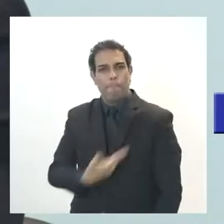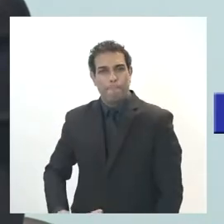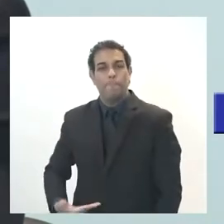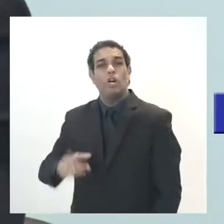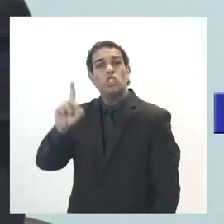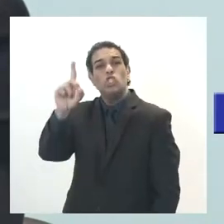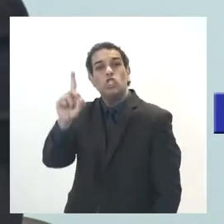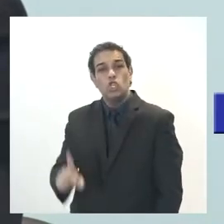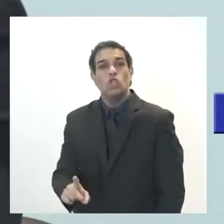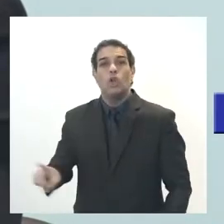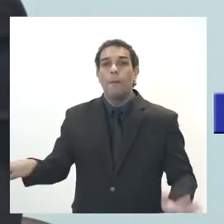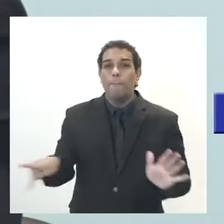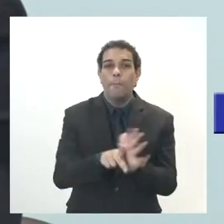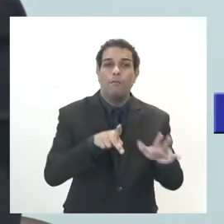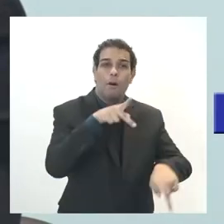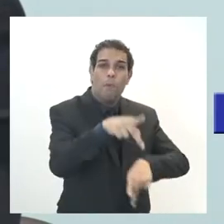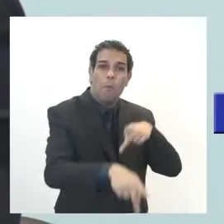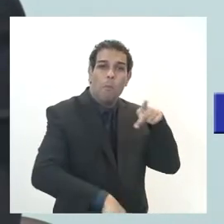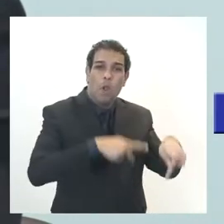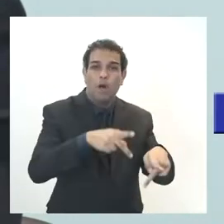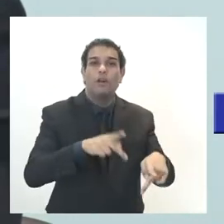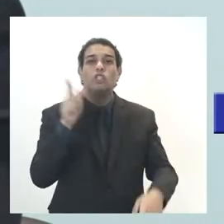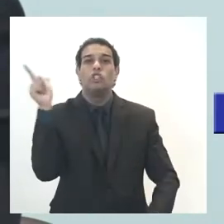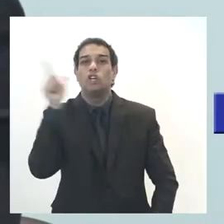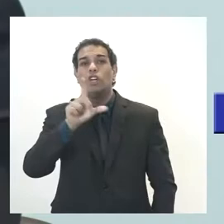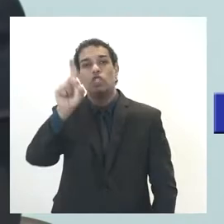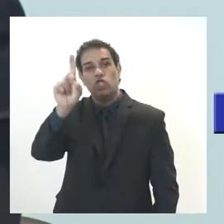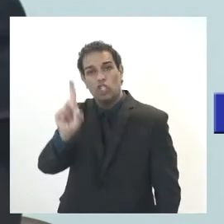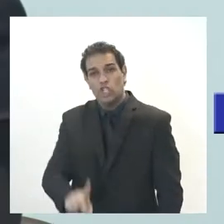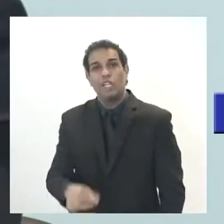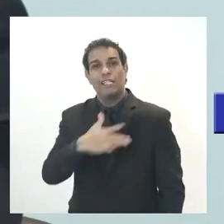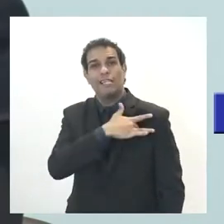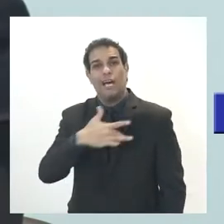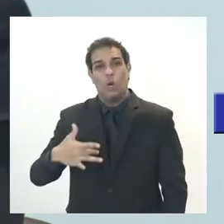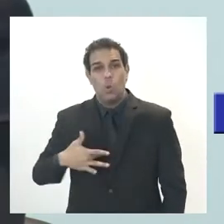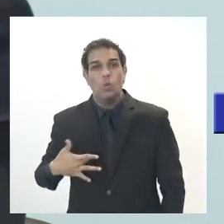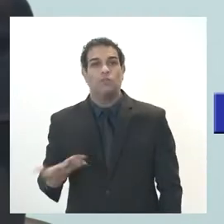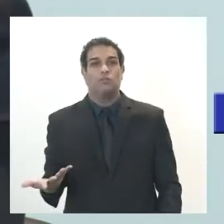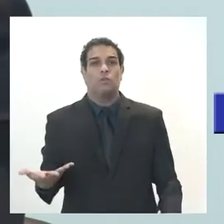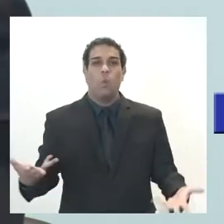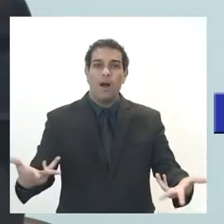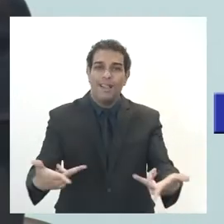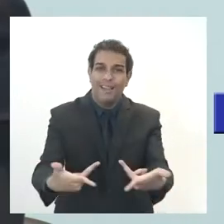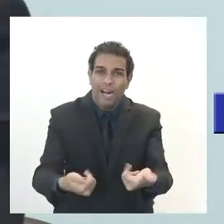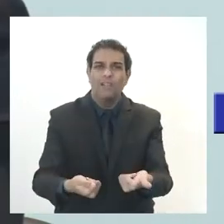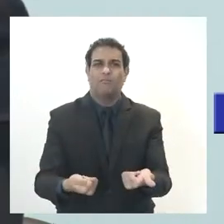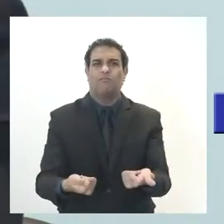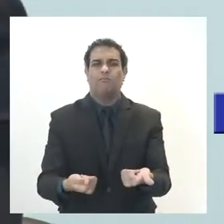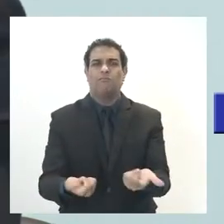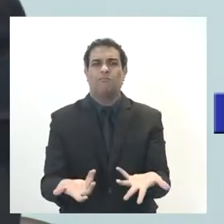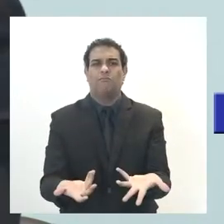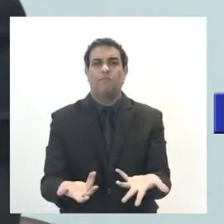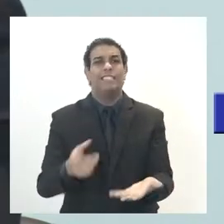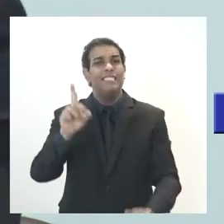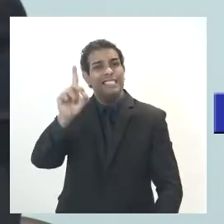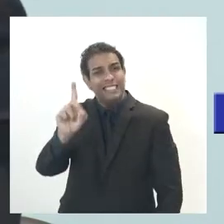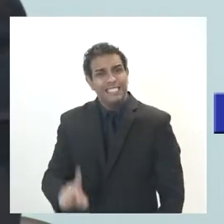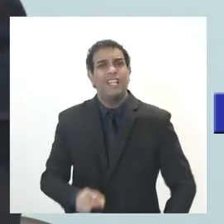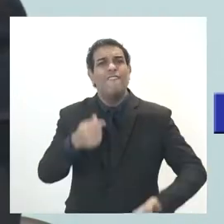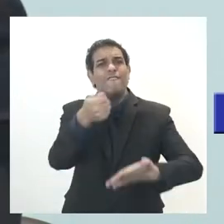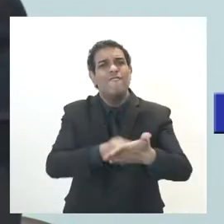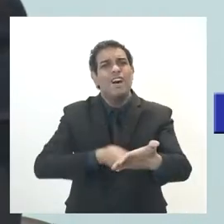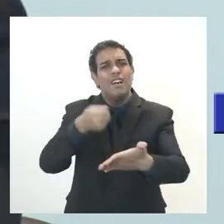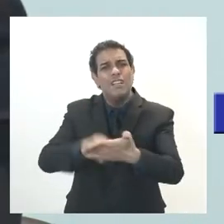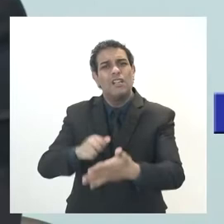dos direitos da população direito à saúde pública prima pública de qualidade defesa do